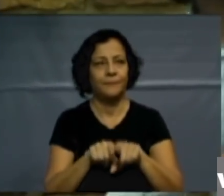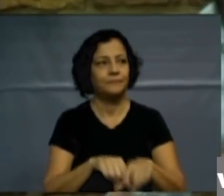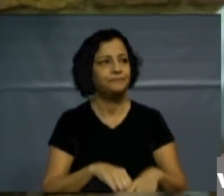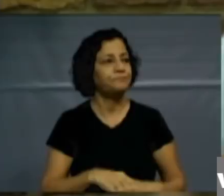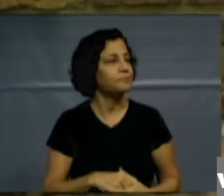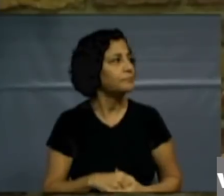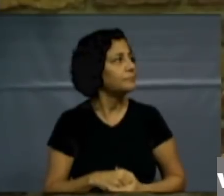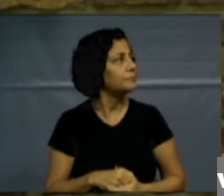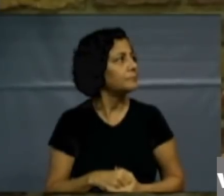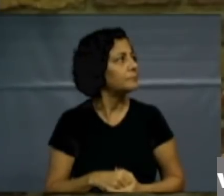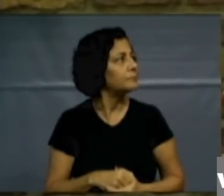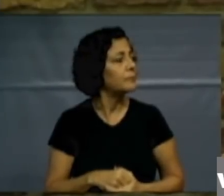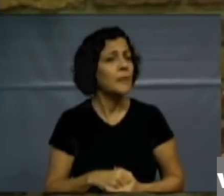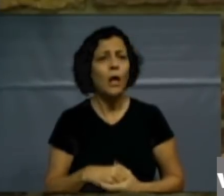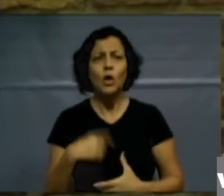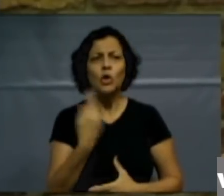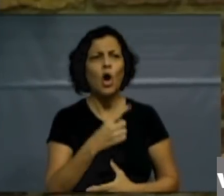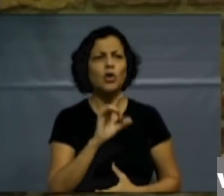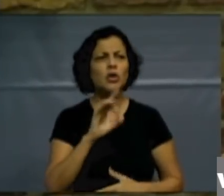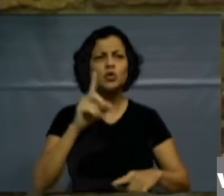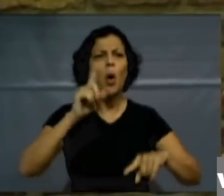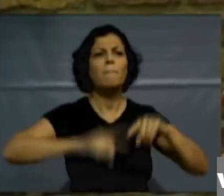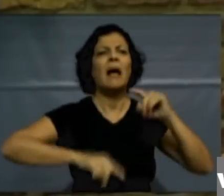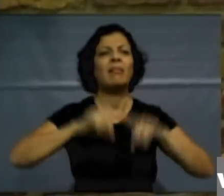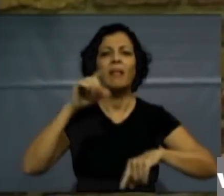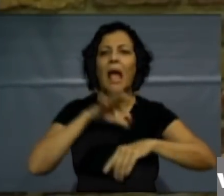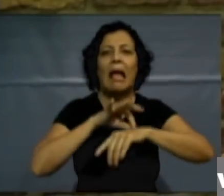Que a gente não era, então, só um corpo de carne.